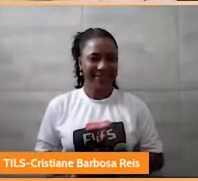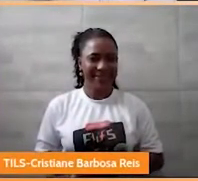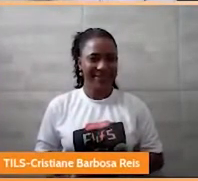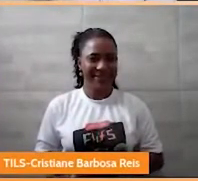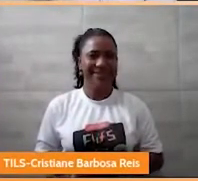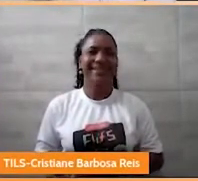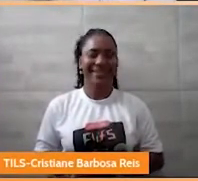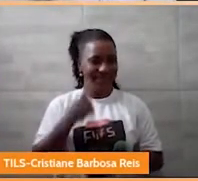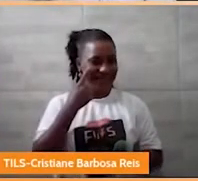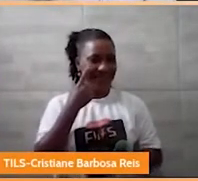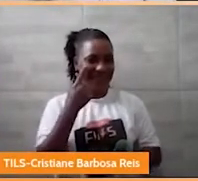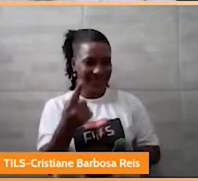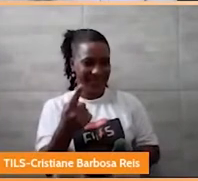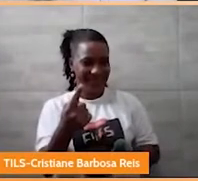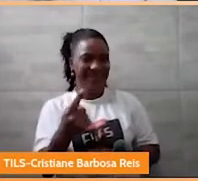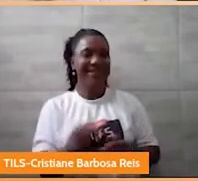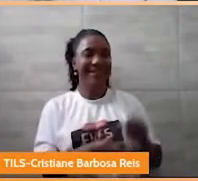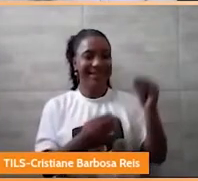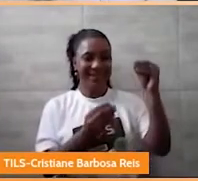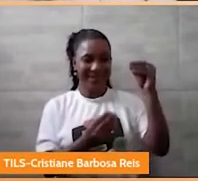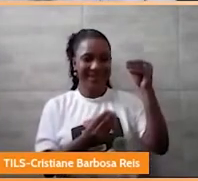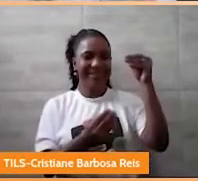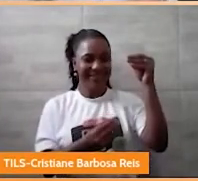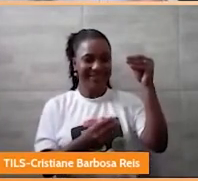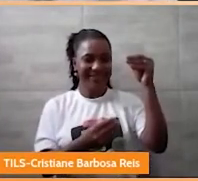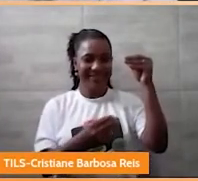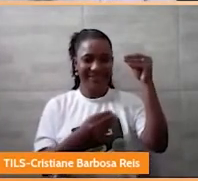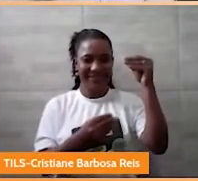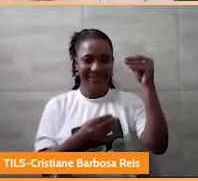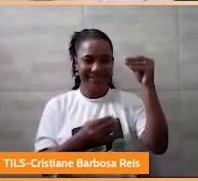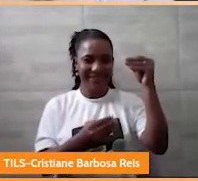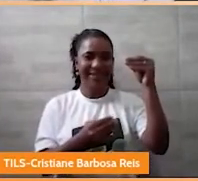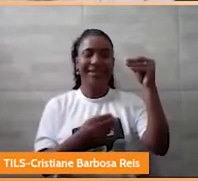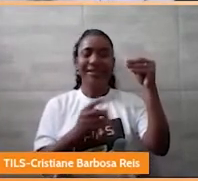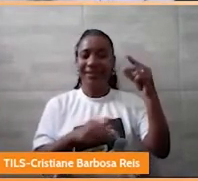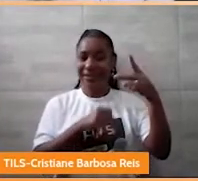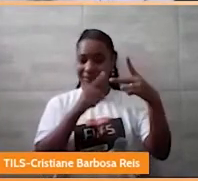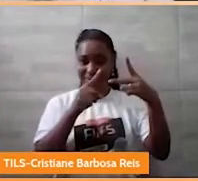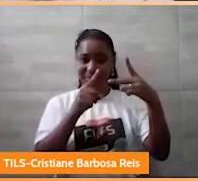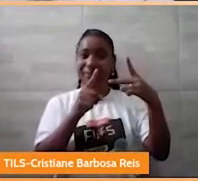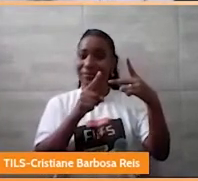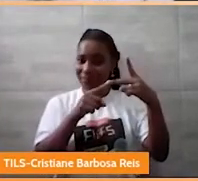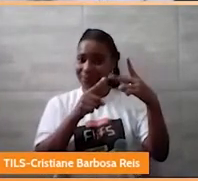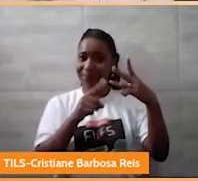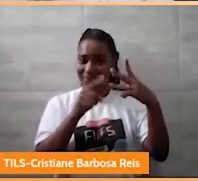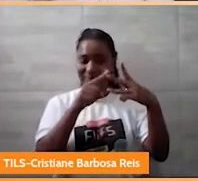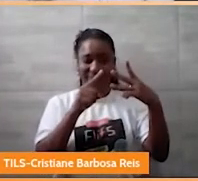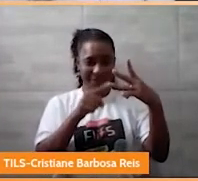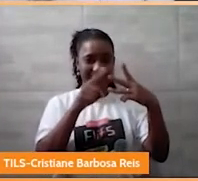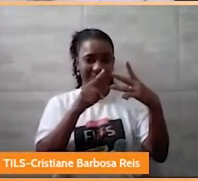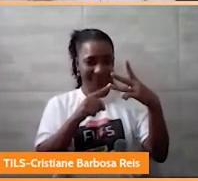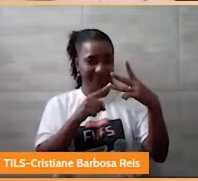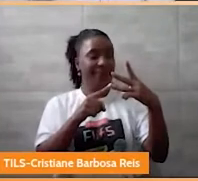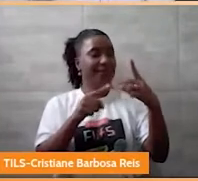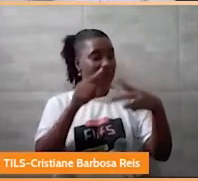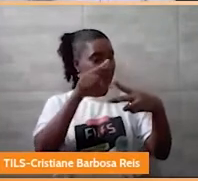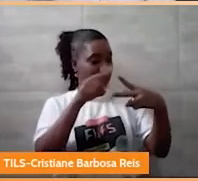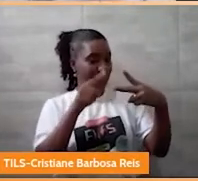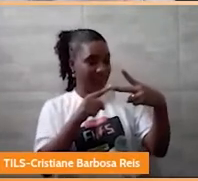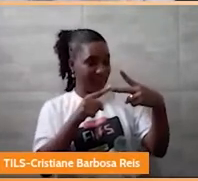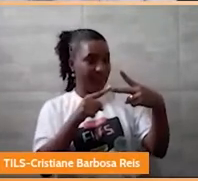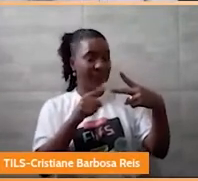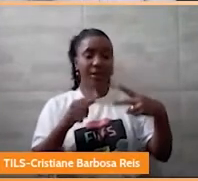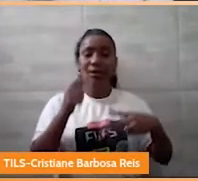a capa, dessa é a versão em português, né? E temos outras duas, como Darlene já adiantou, né? Outras duas versões. Uma em